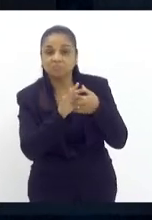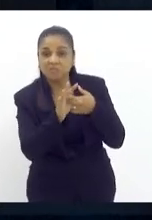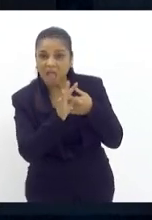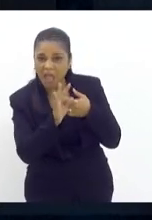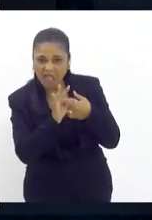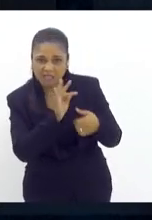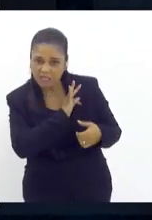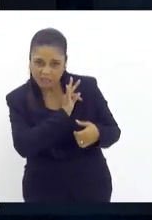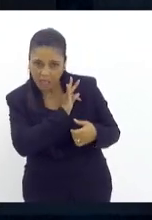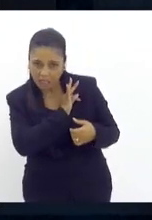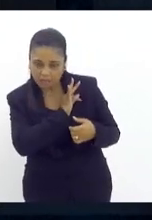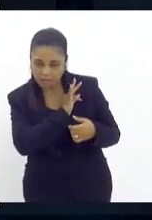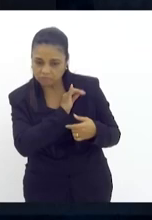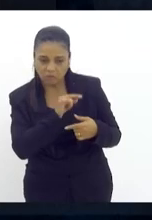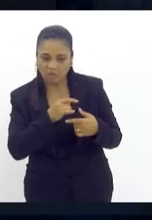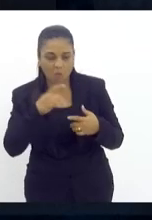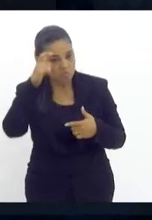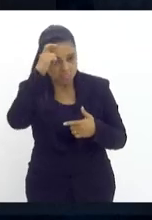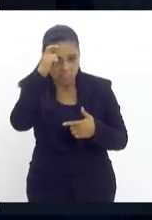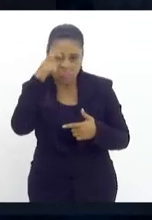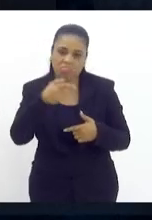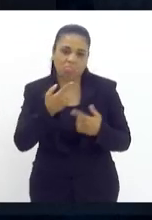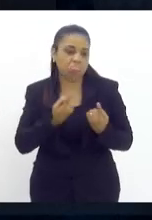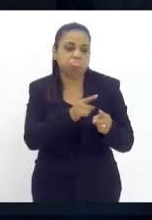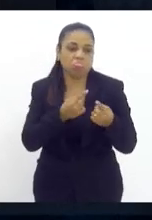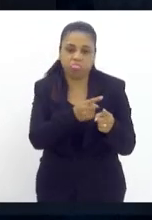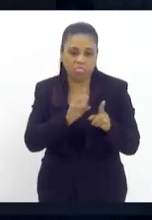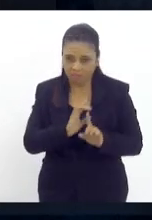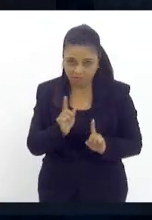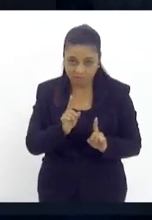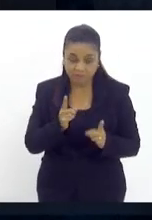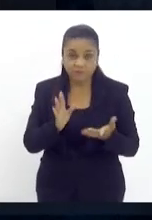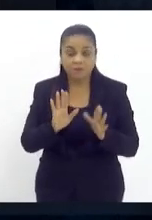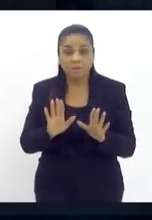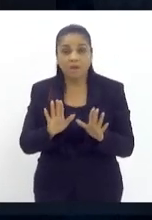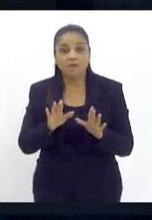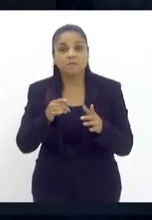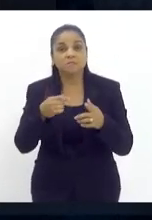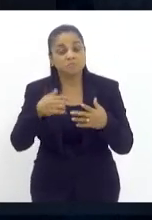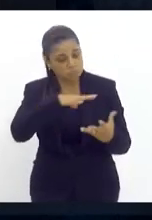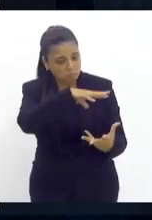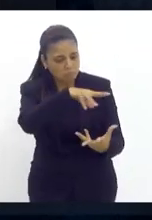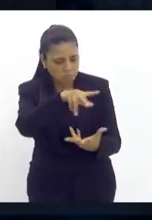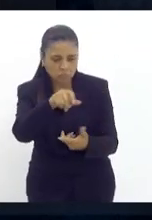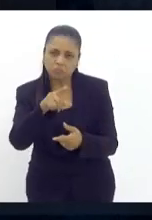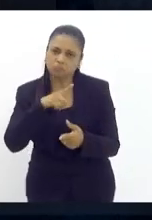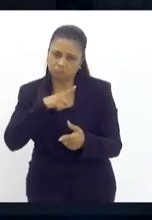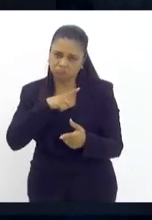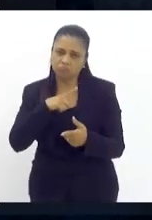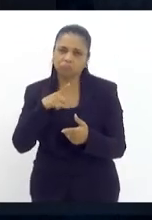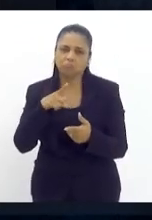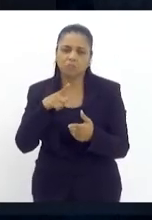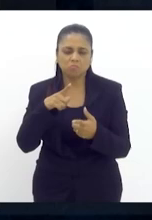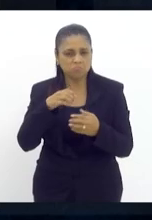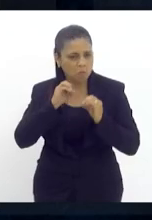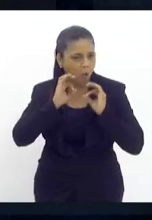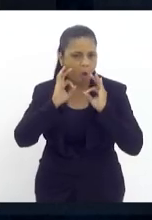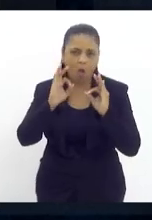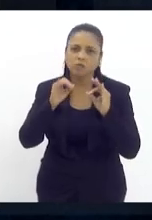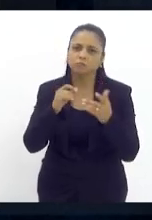tudo, né? Não, tem muita coisa do mundo de hoje em dia que é